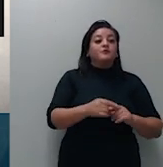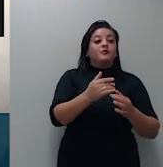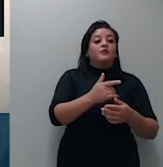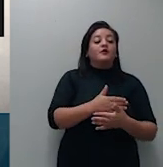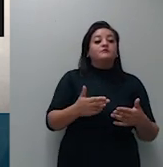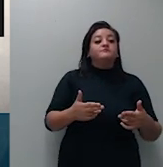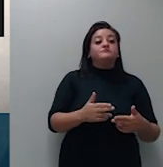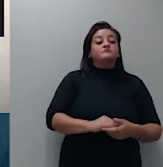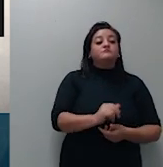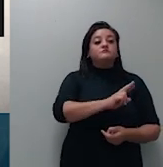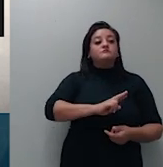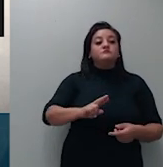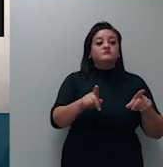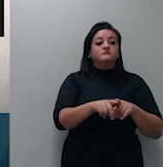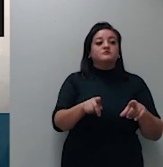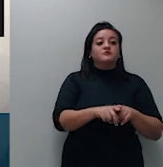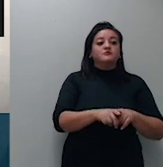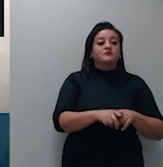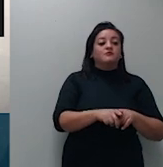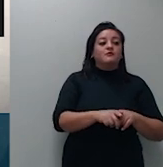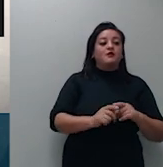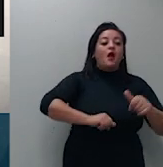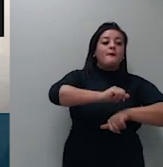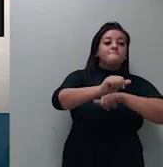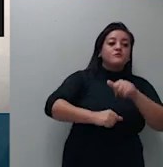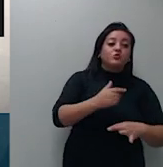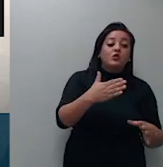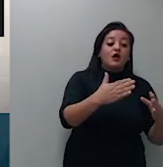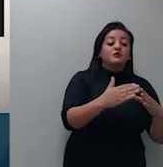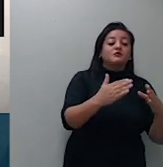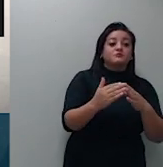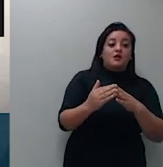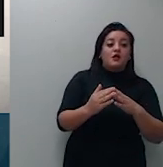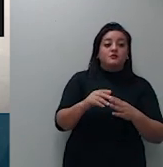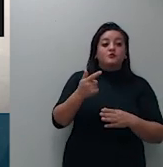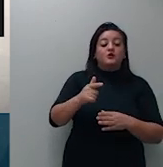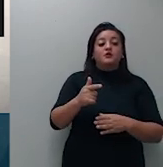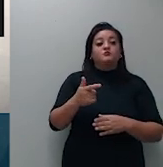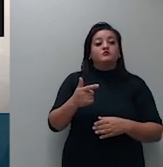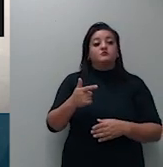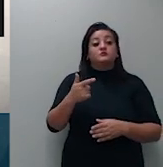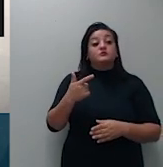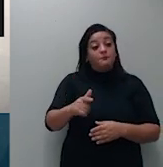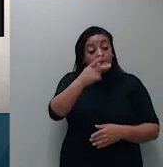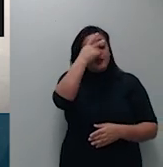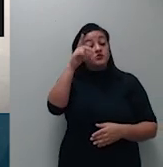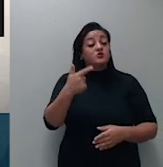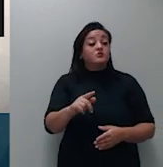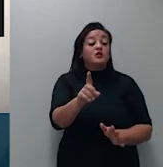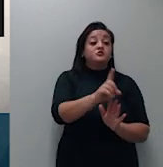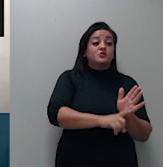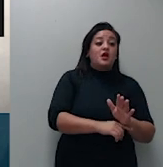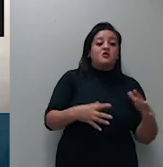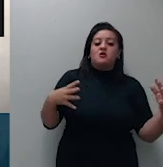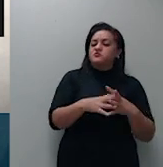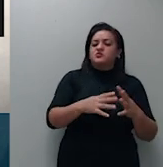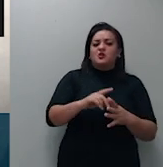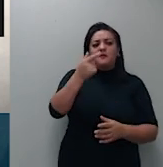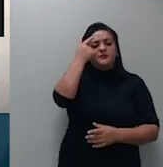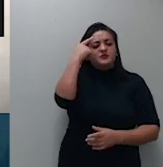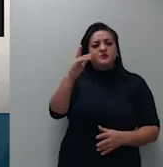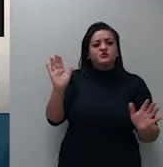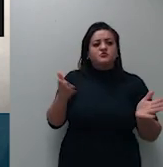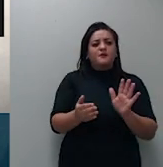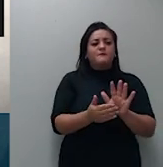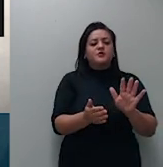figura da venda a non dominó Isto é transferência da propriedade porque não é dono não se confunde com a hipótese